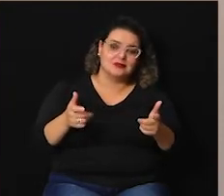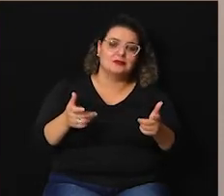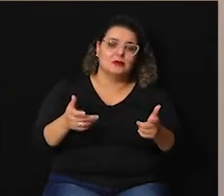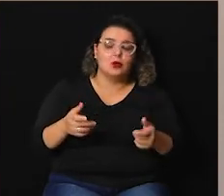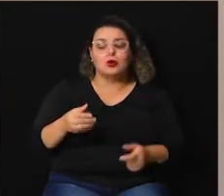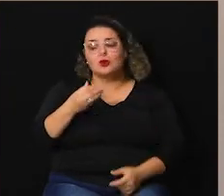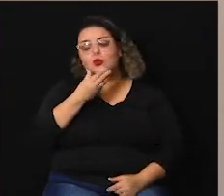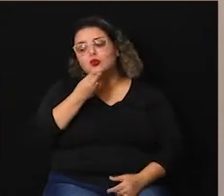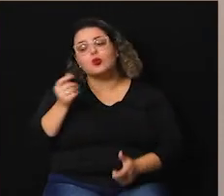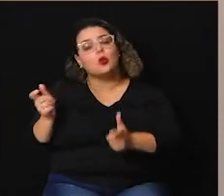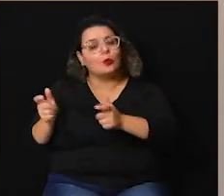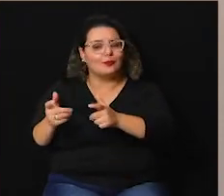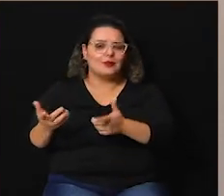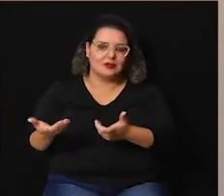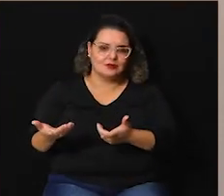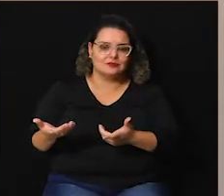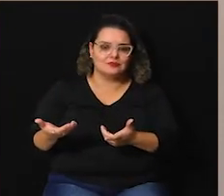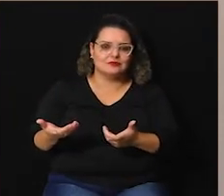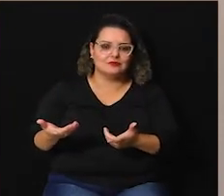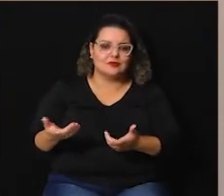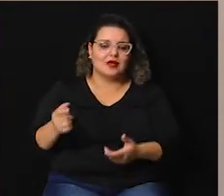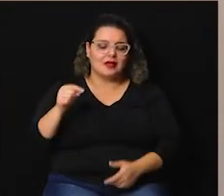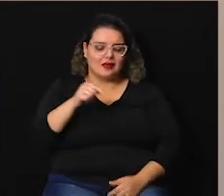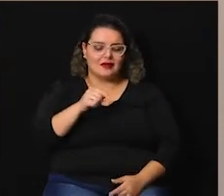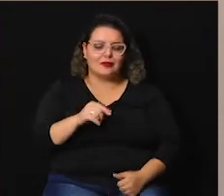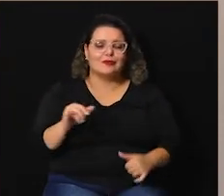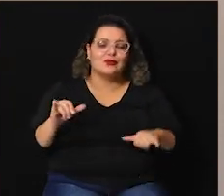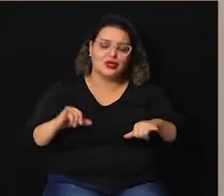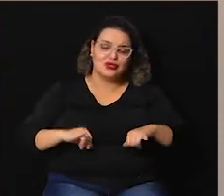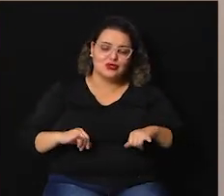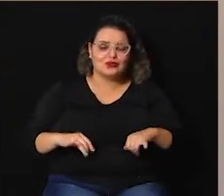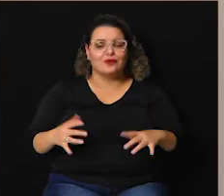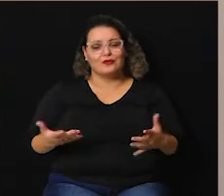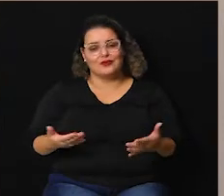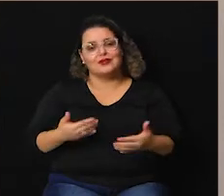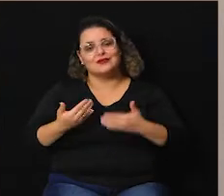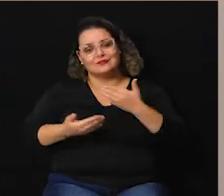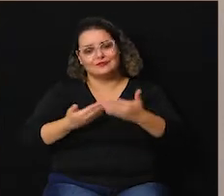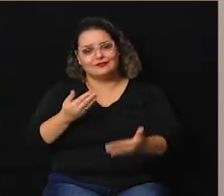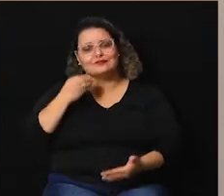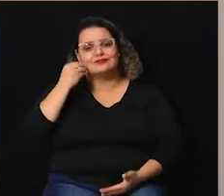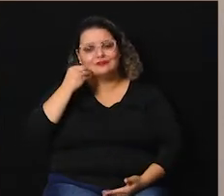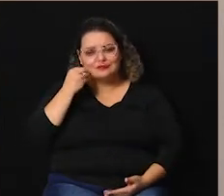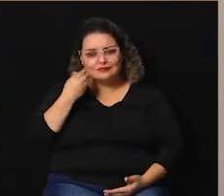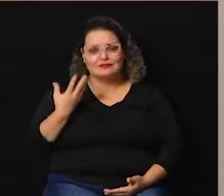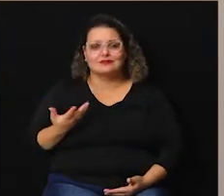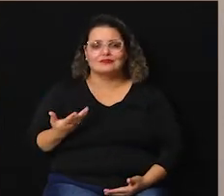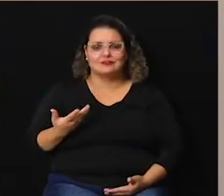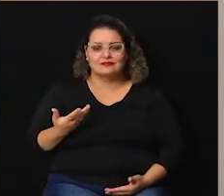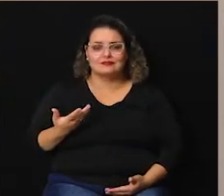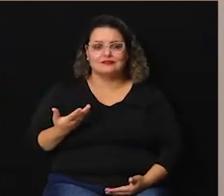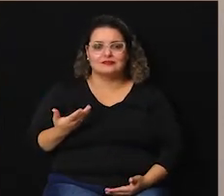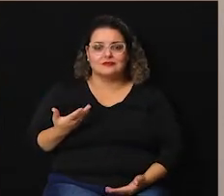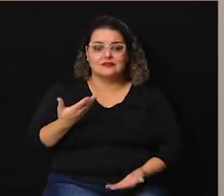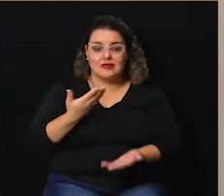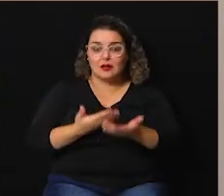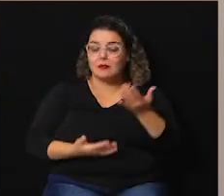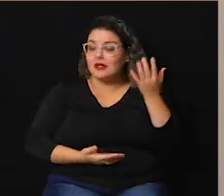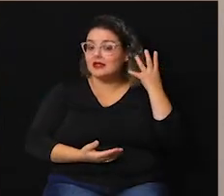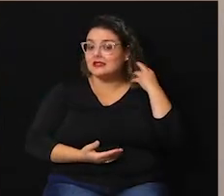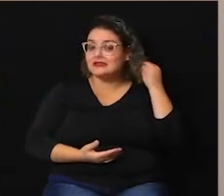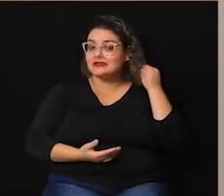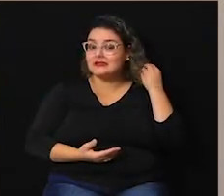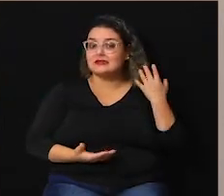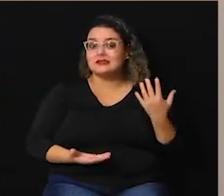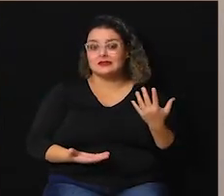menor e pode ser muito mais doloroso para a mulher quando passa por essas experiências da perda de